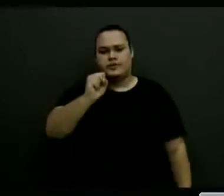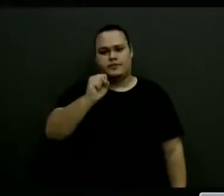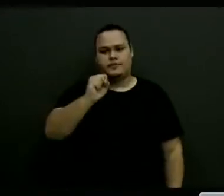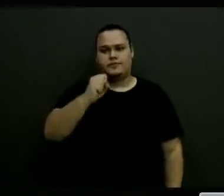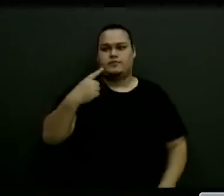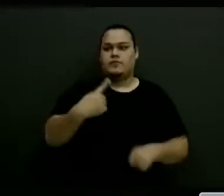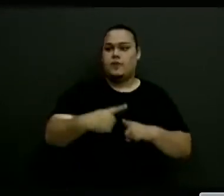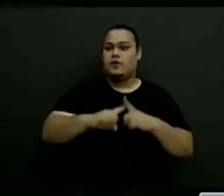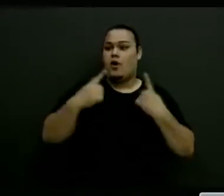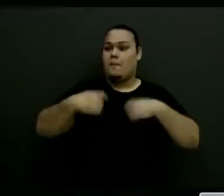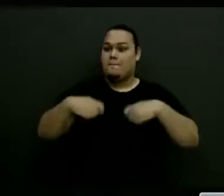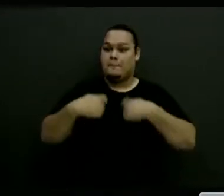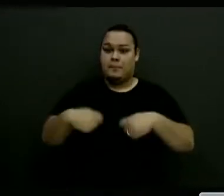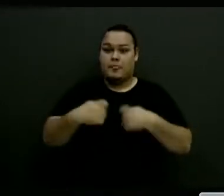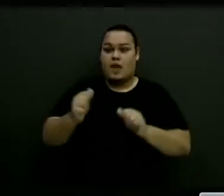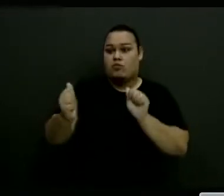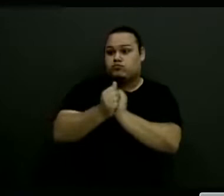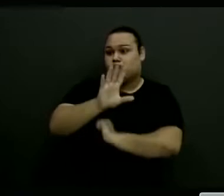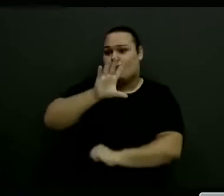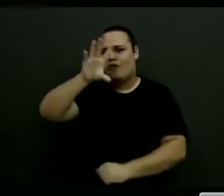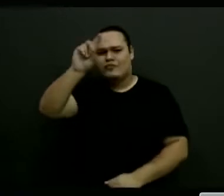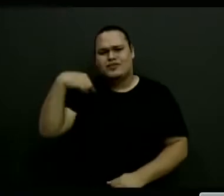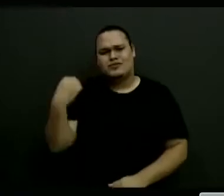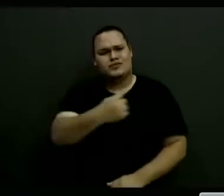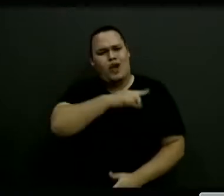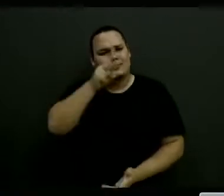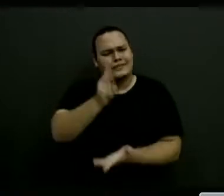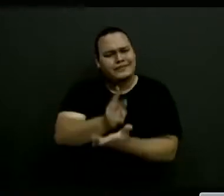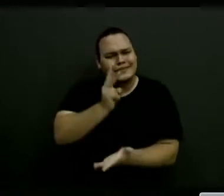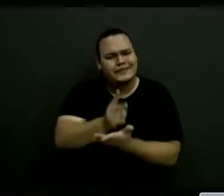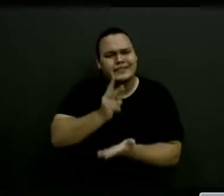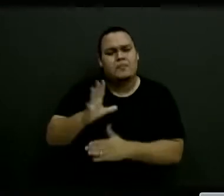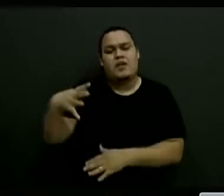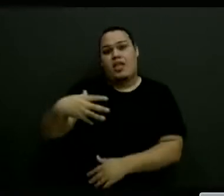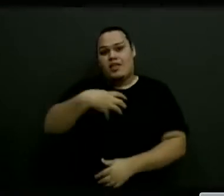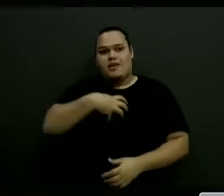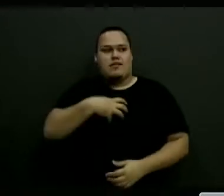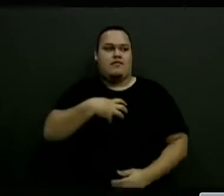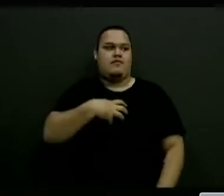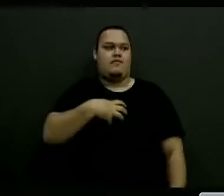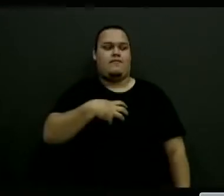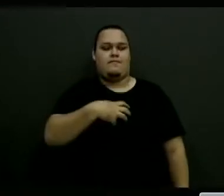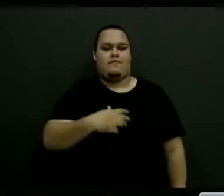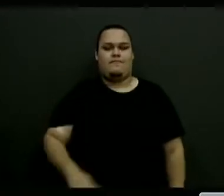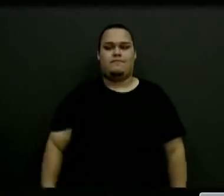Deus, um encontro pessoal com Cristo Jesus e com seu Santo Espírito. Quando se fez